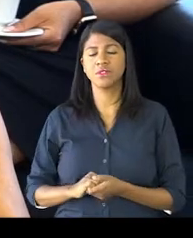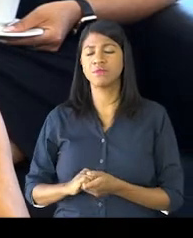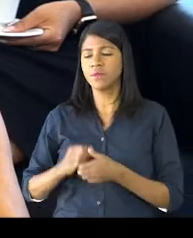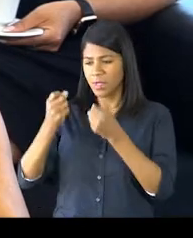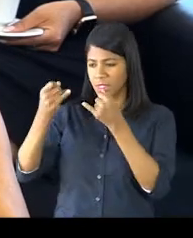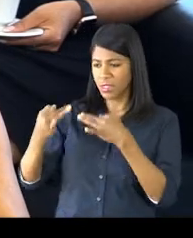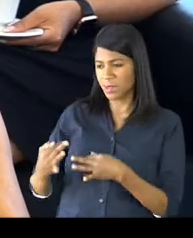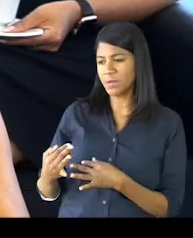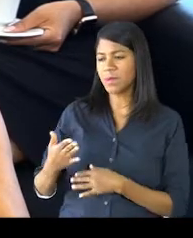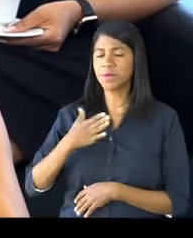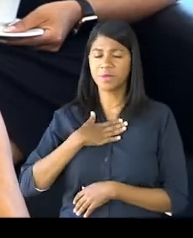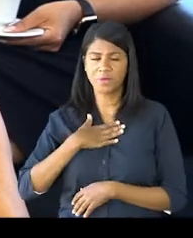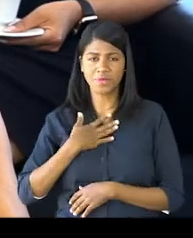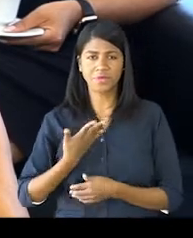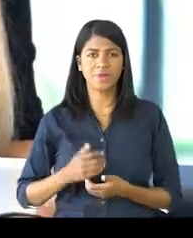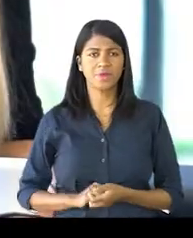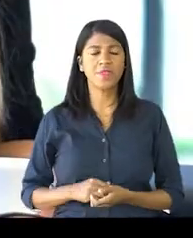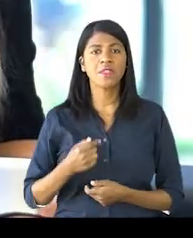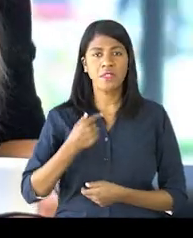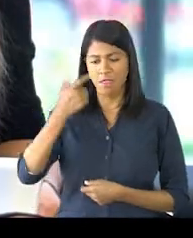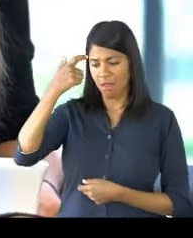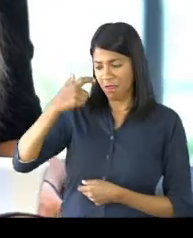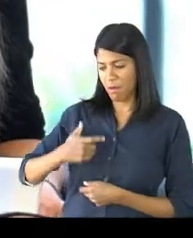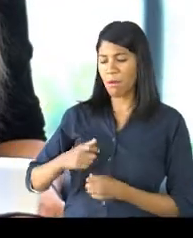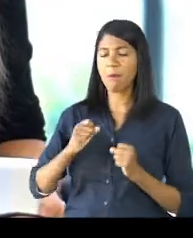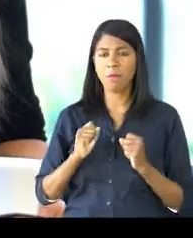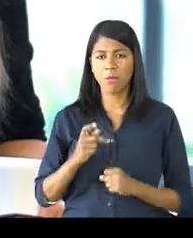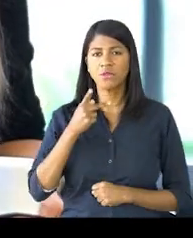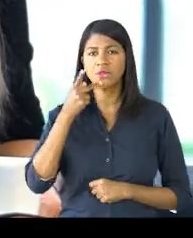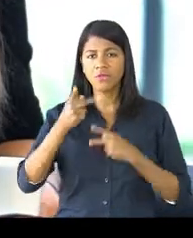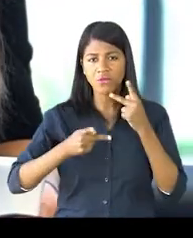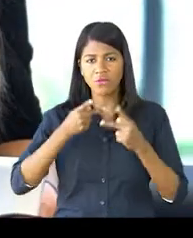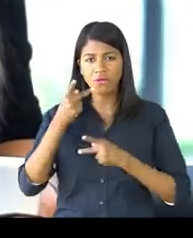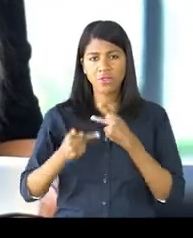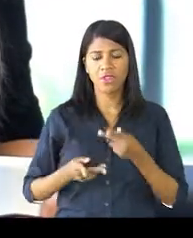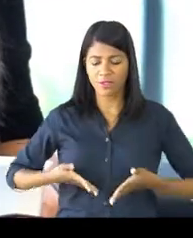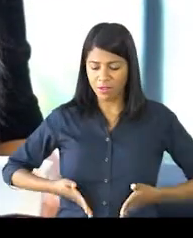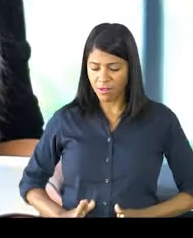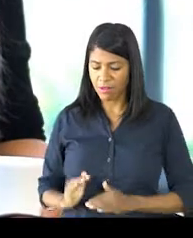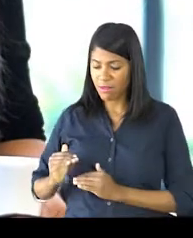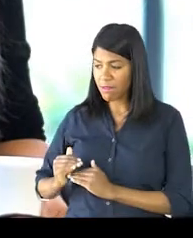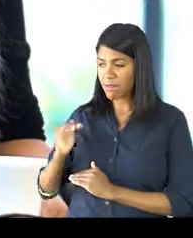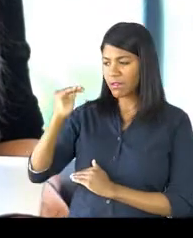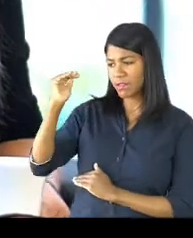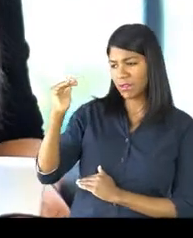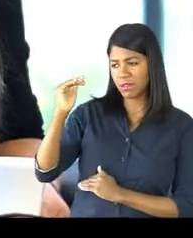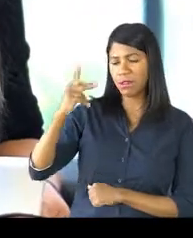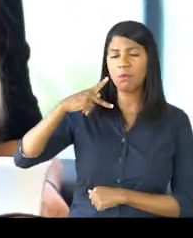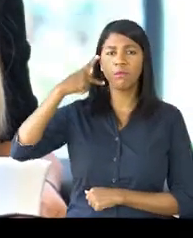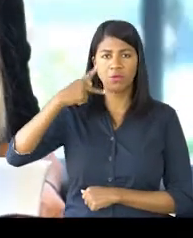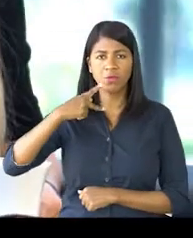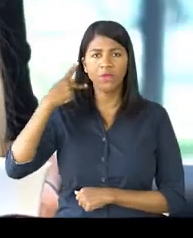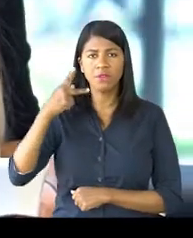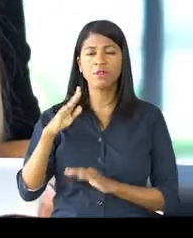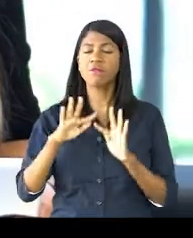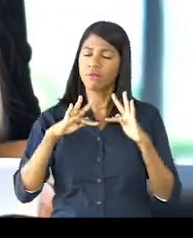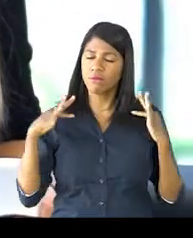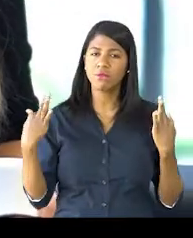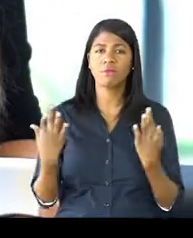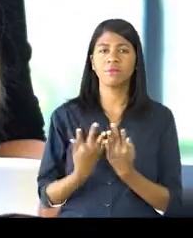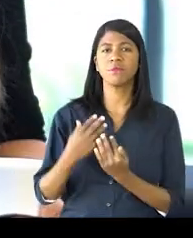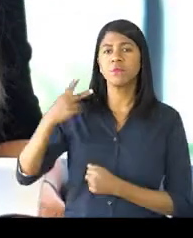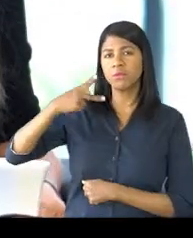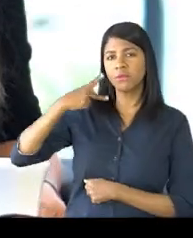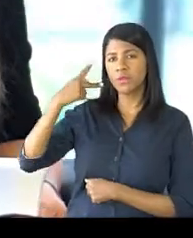pra gente. Bom, eu posso dizer que nasci e cresci na política. Sou de uma família